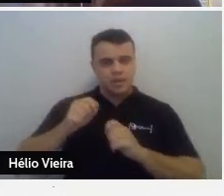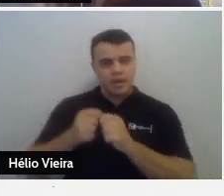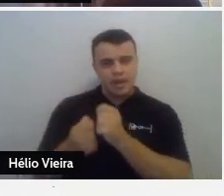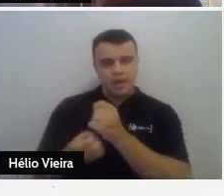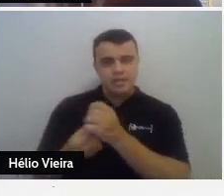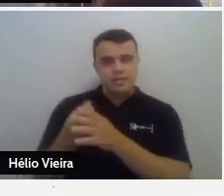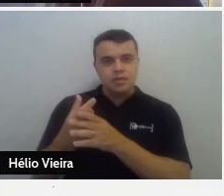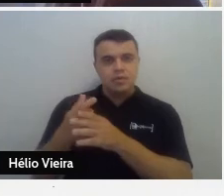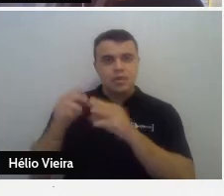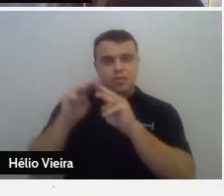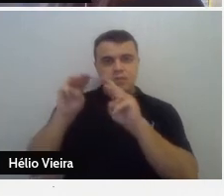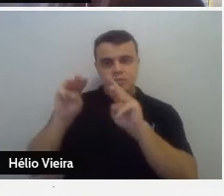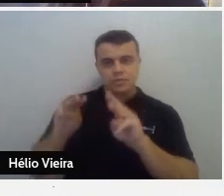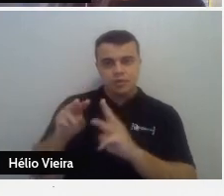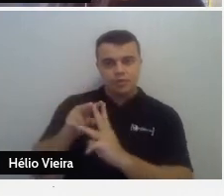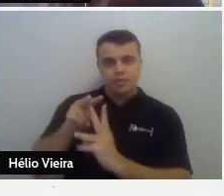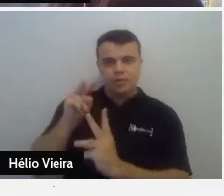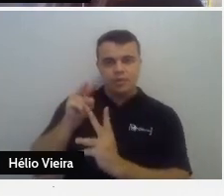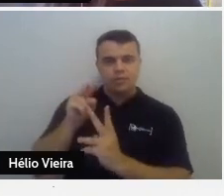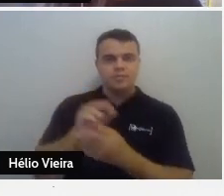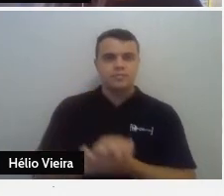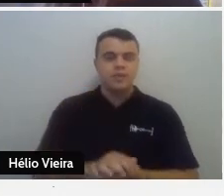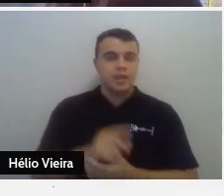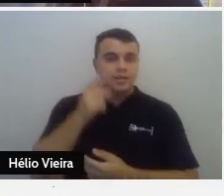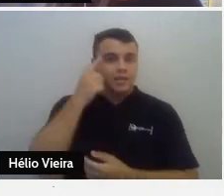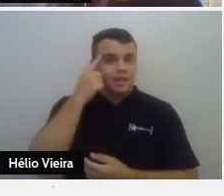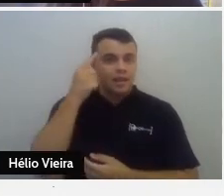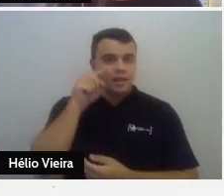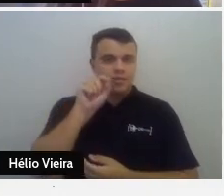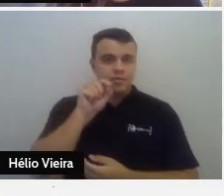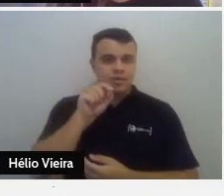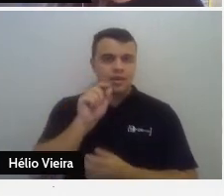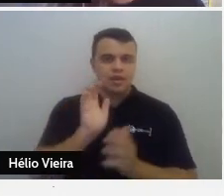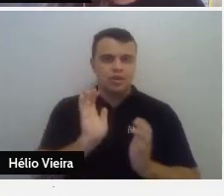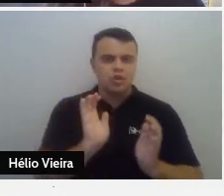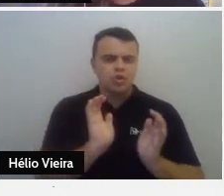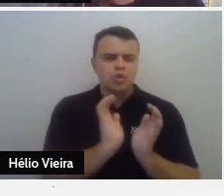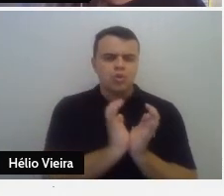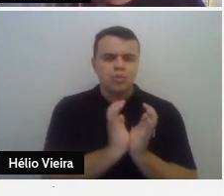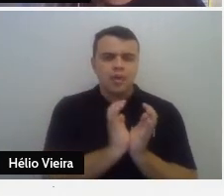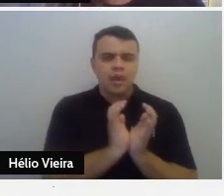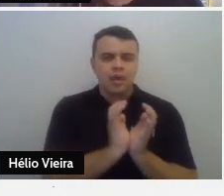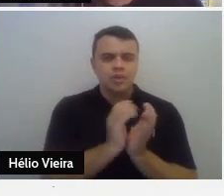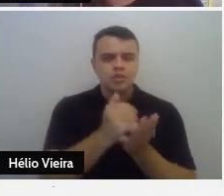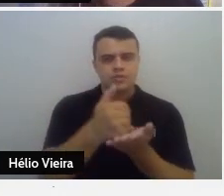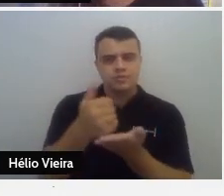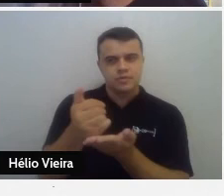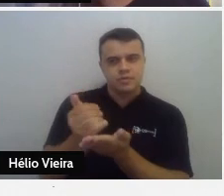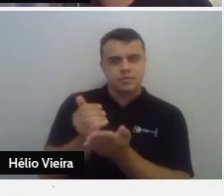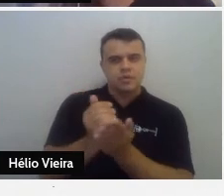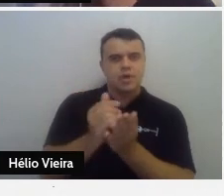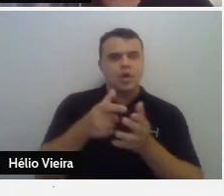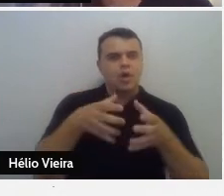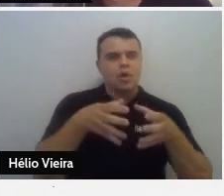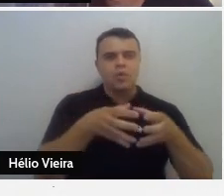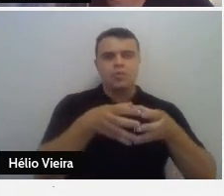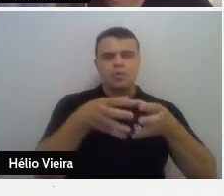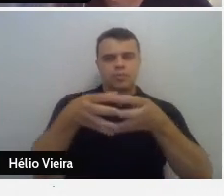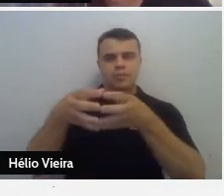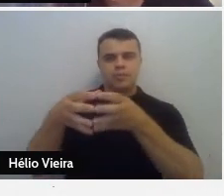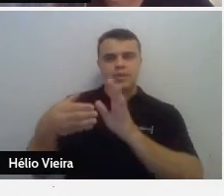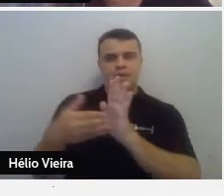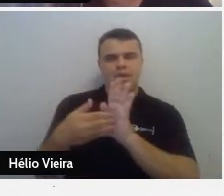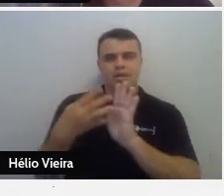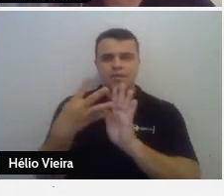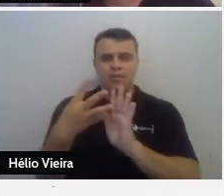de museu virtual. Então a ideia é que uma turma seja dividido em grupos de 4 a